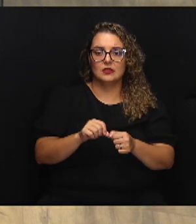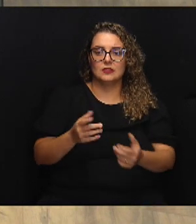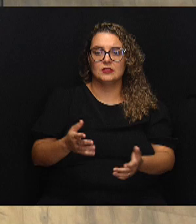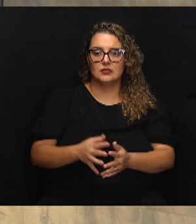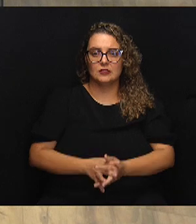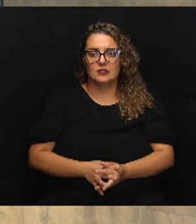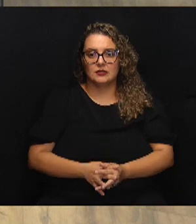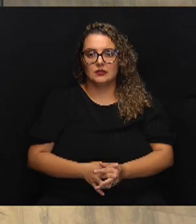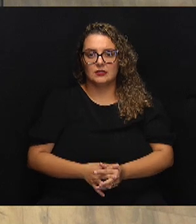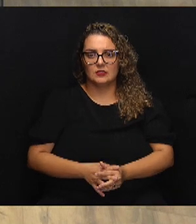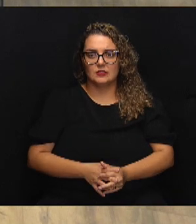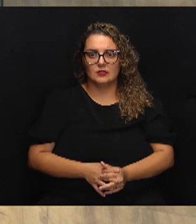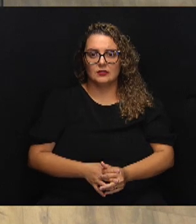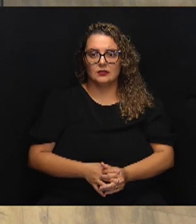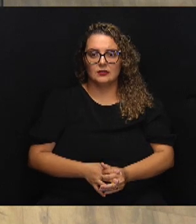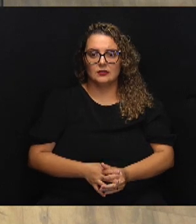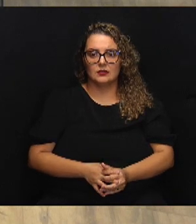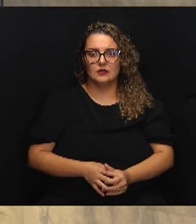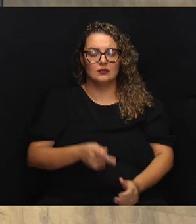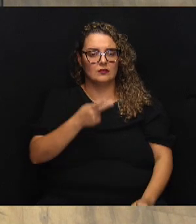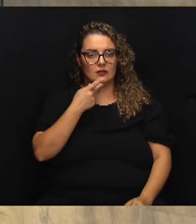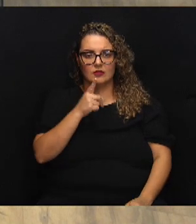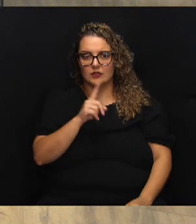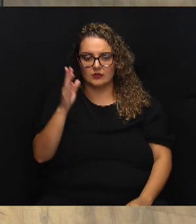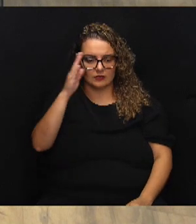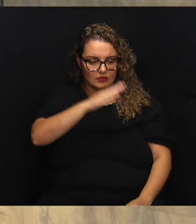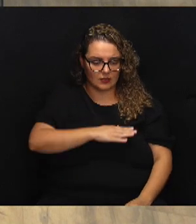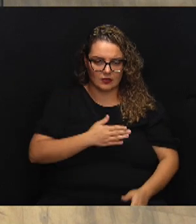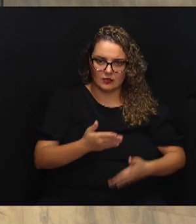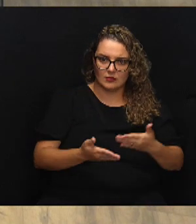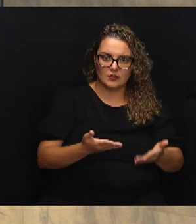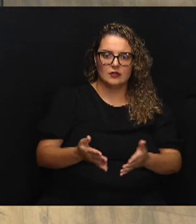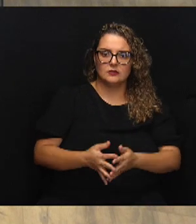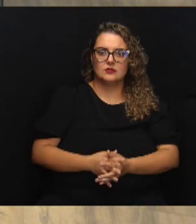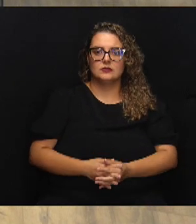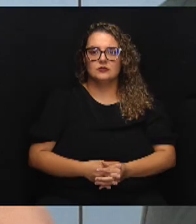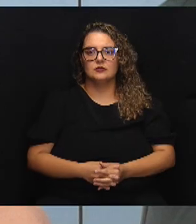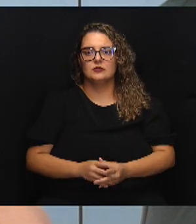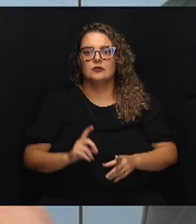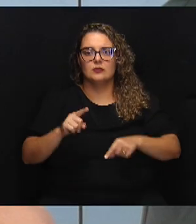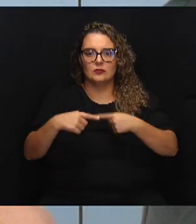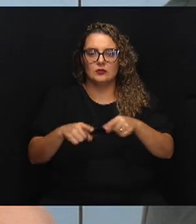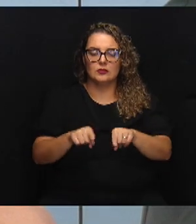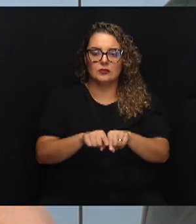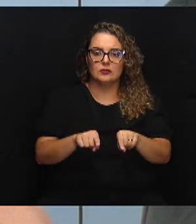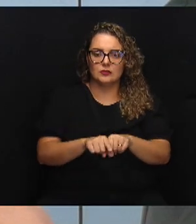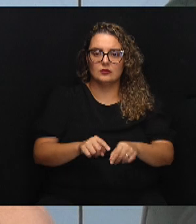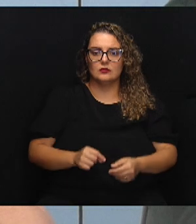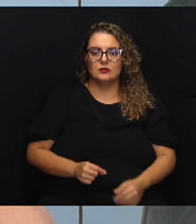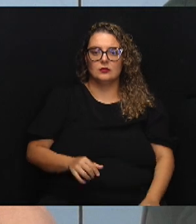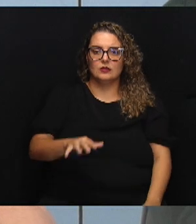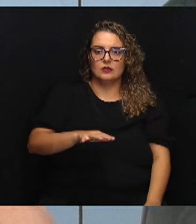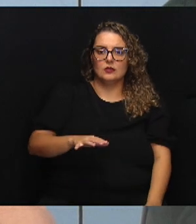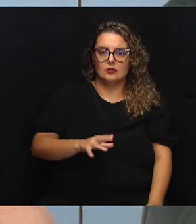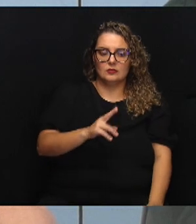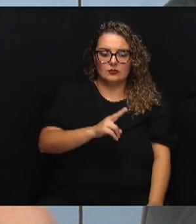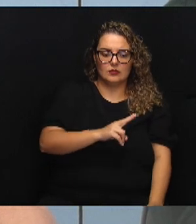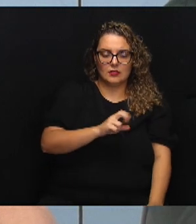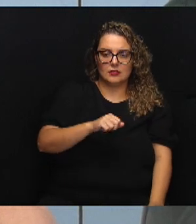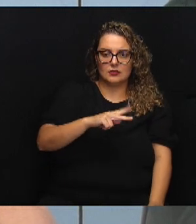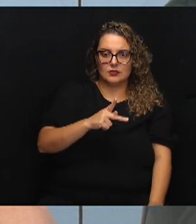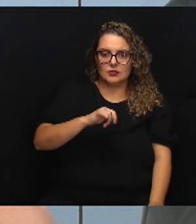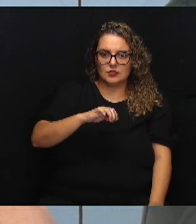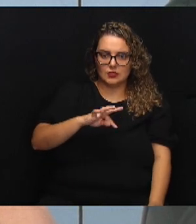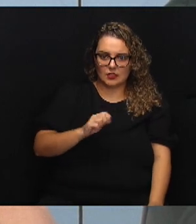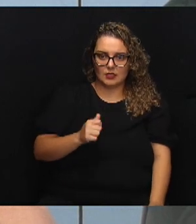bem, né, falou que não era maus tratos, que não era isso, não era aquilo. Um outro também foi ali na região do Padre Anchieta.